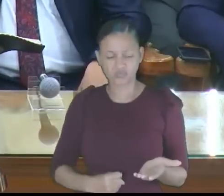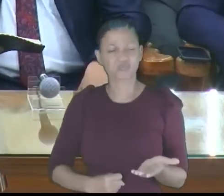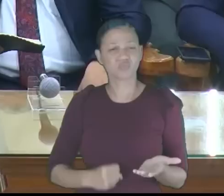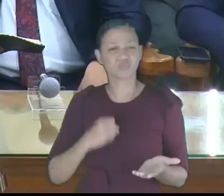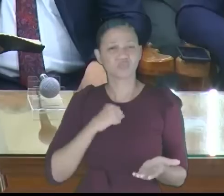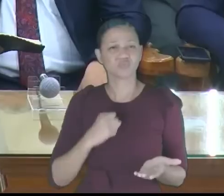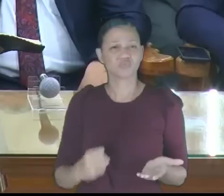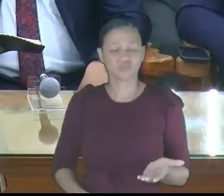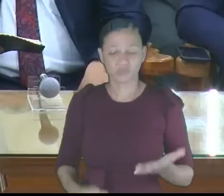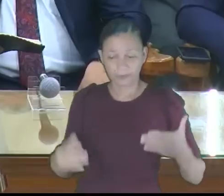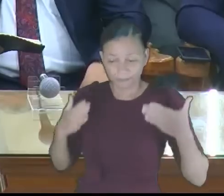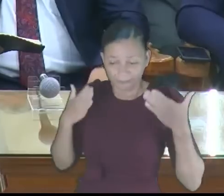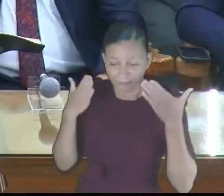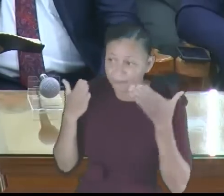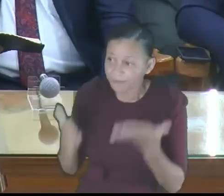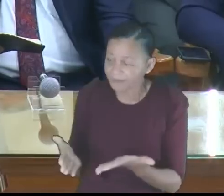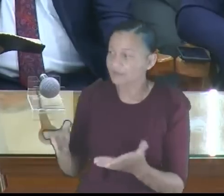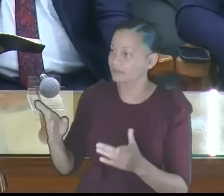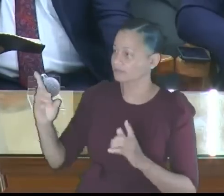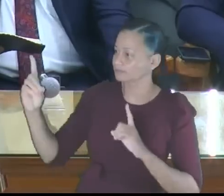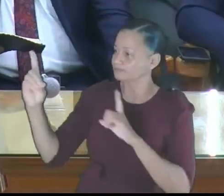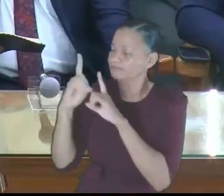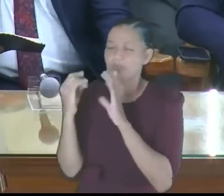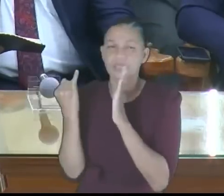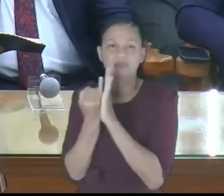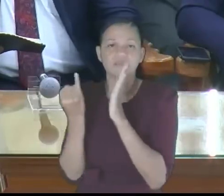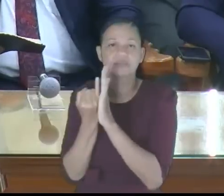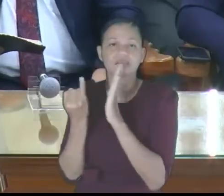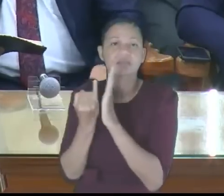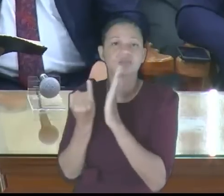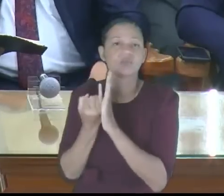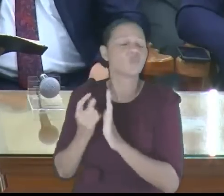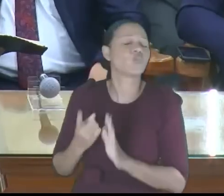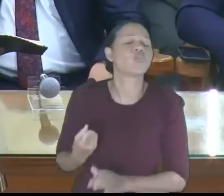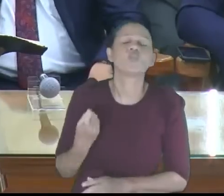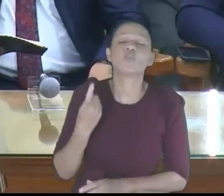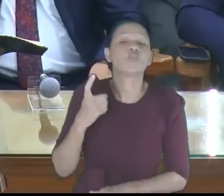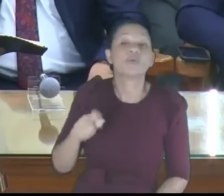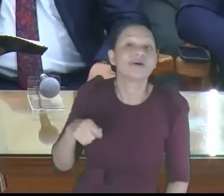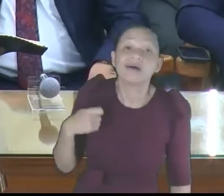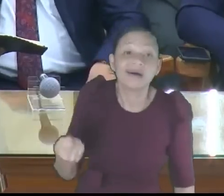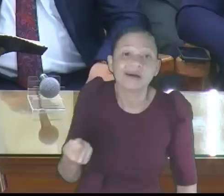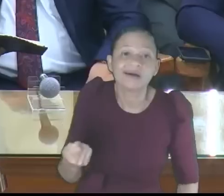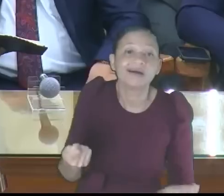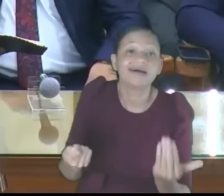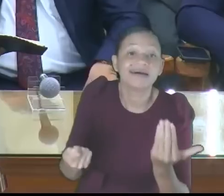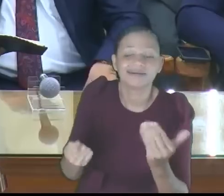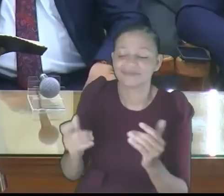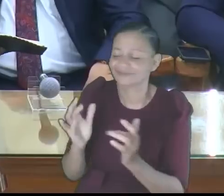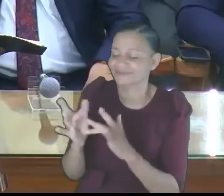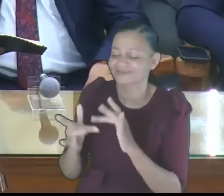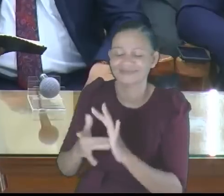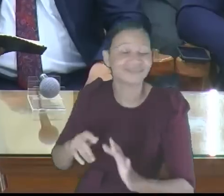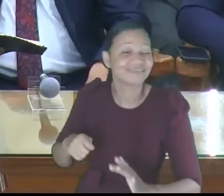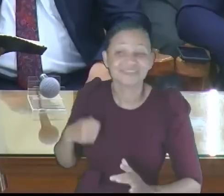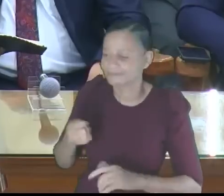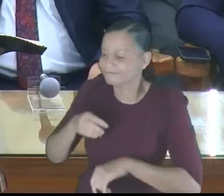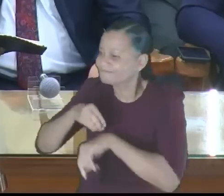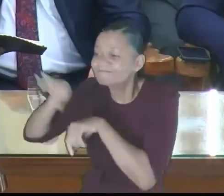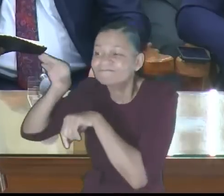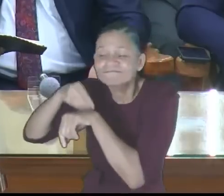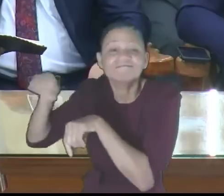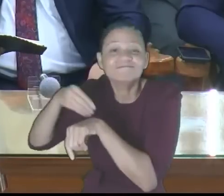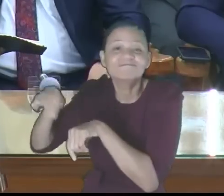sacerdote que chega diante de Deus para interceder por nós? Quem é? Diga o nome dele. Jesus. Diga o nome dele.